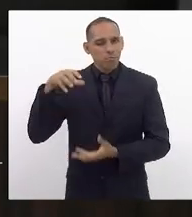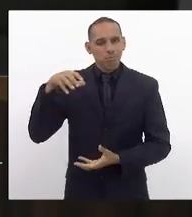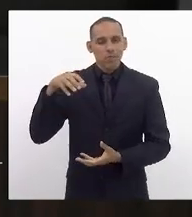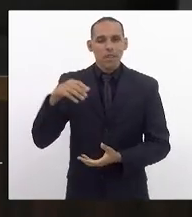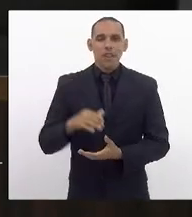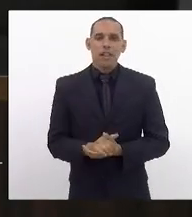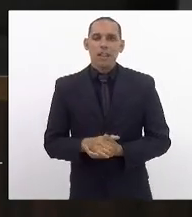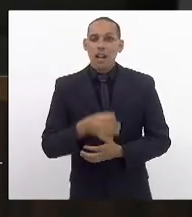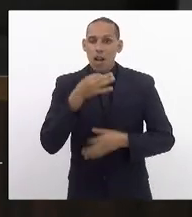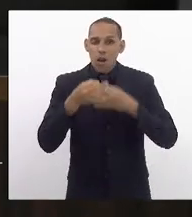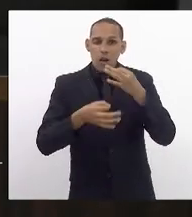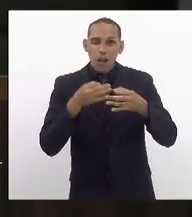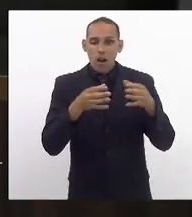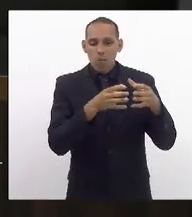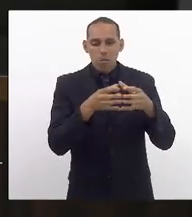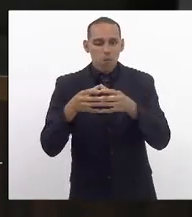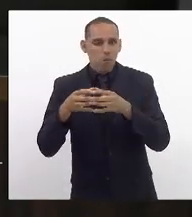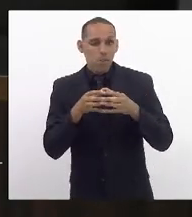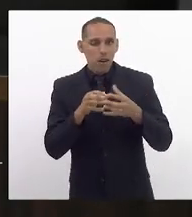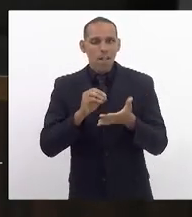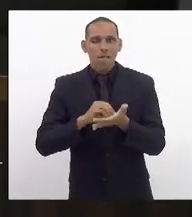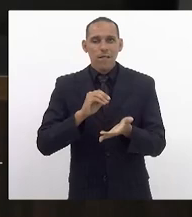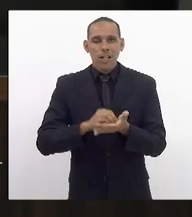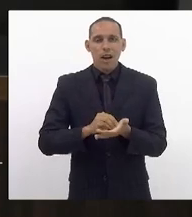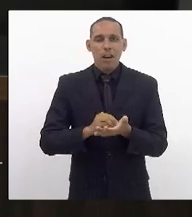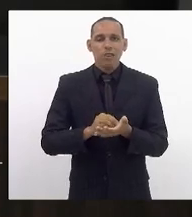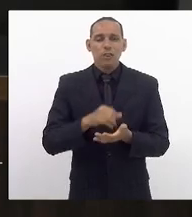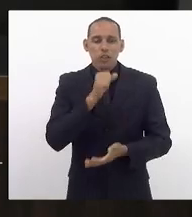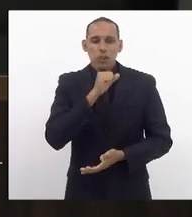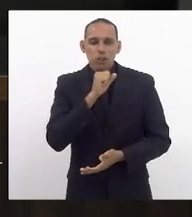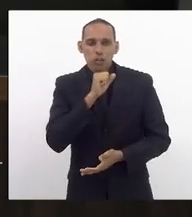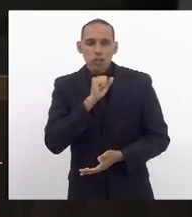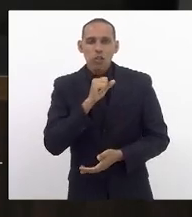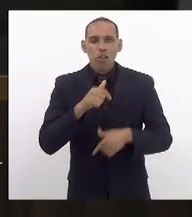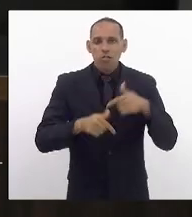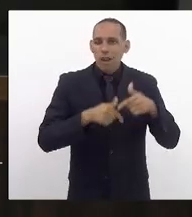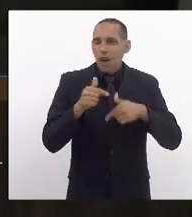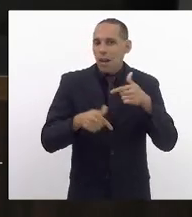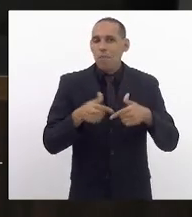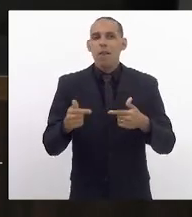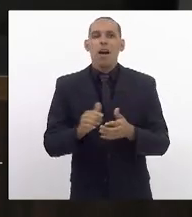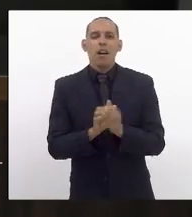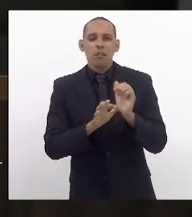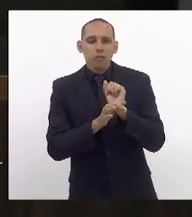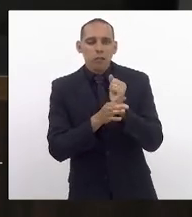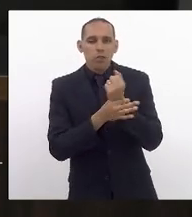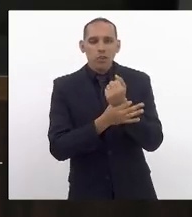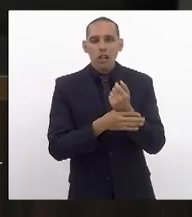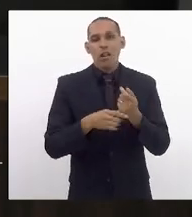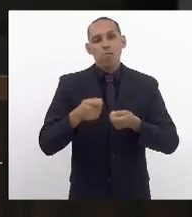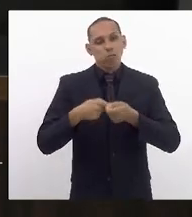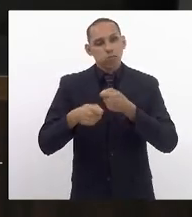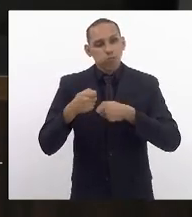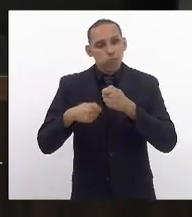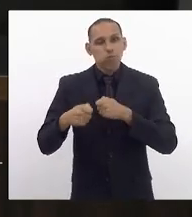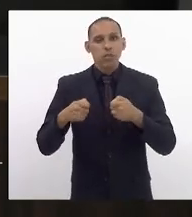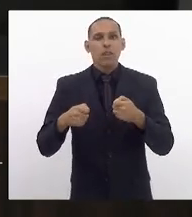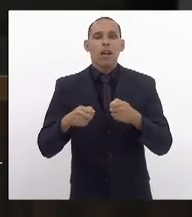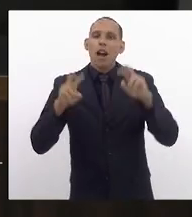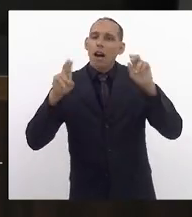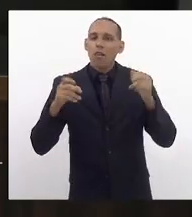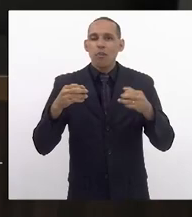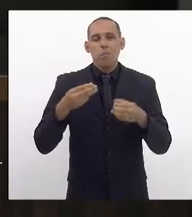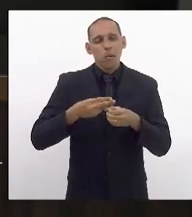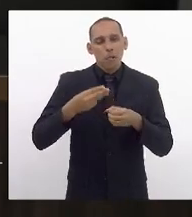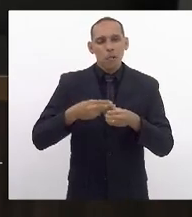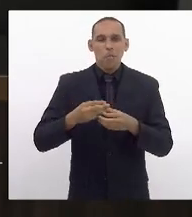das comissões de Constituição e Justiça, Assunto da Criança e do Adolescente e do Idoso, Trabalho, Legislação Social, Seguridade Social, Economia, Assuntos Municipais e Orçamento. Permite parecer